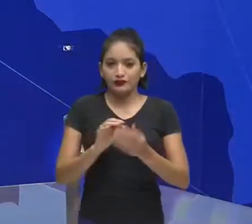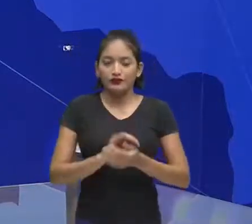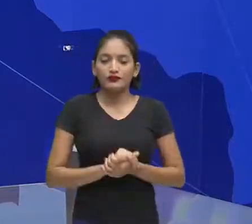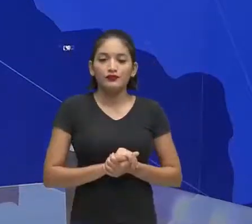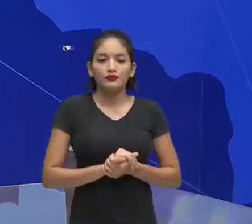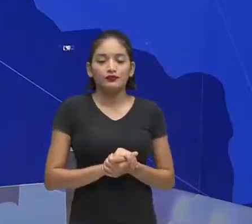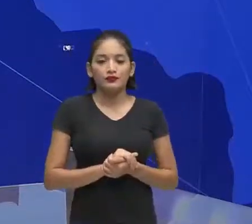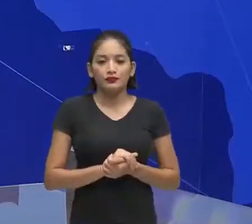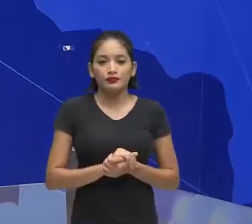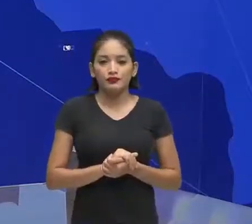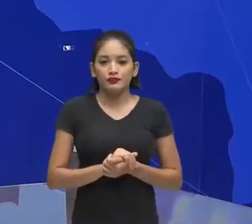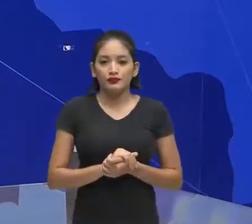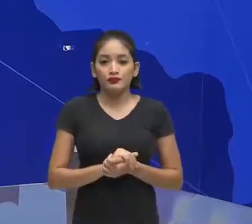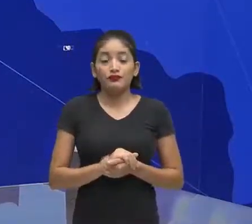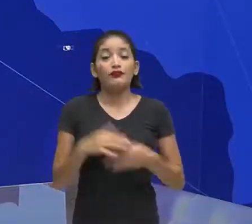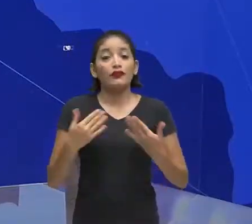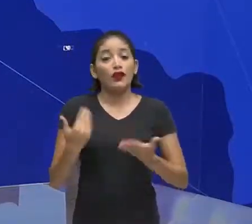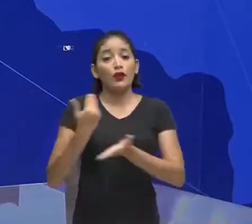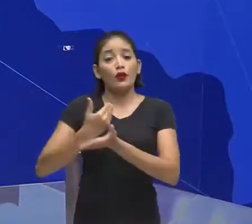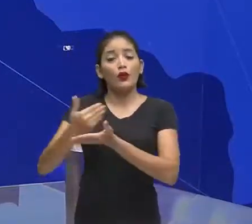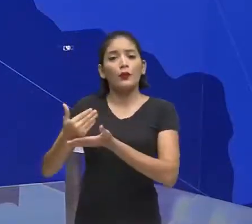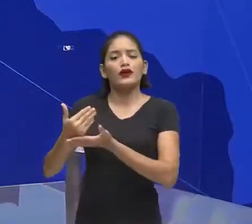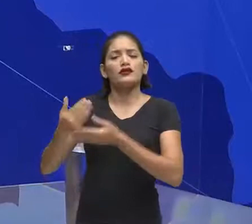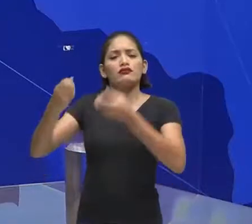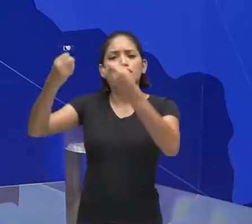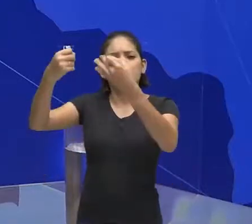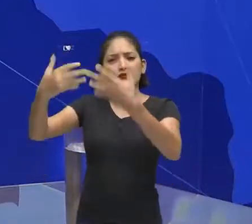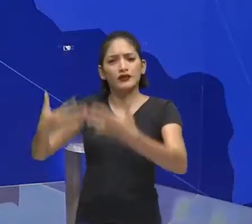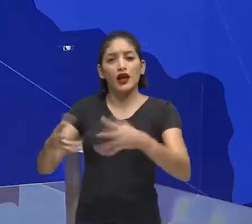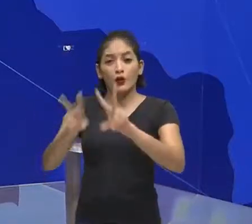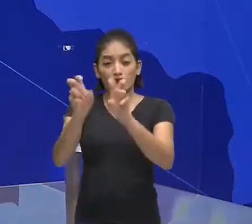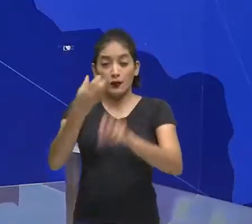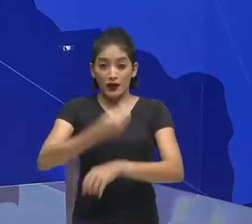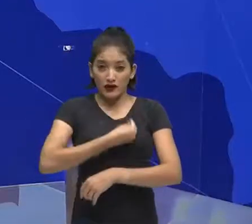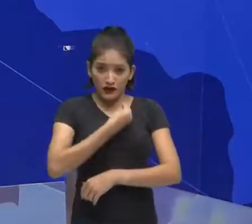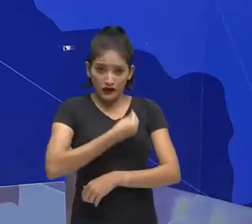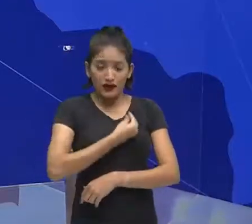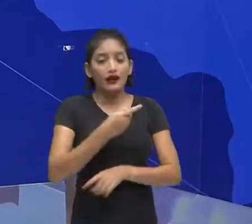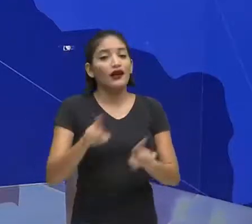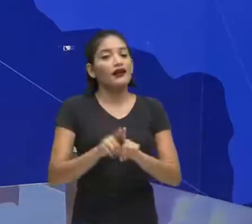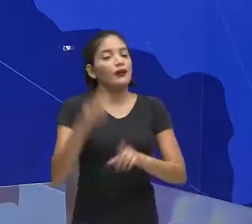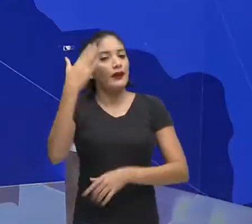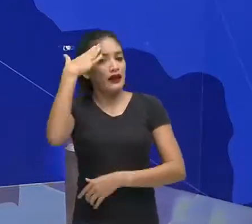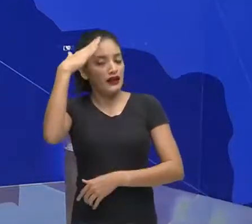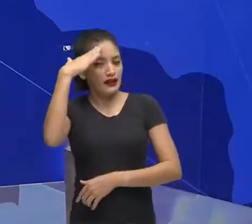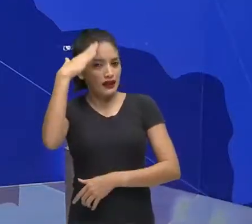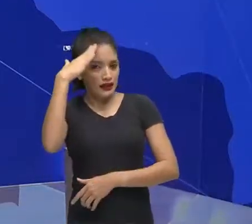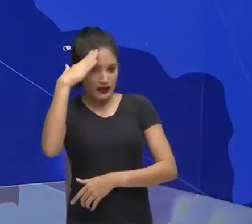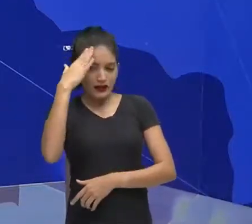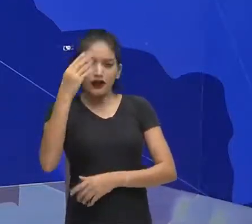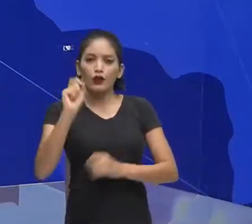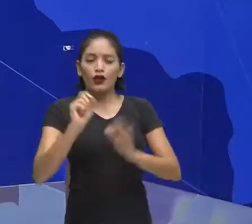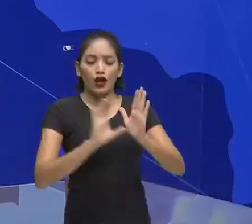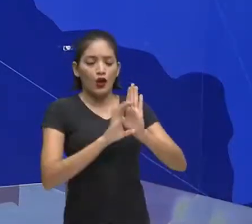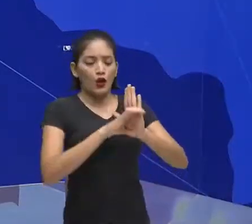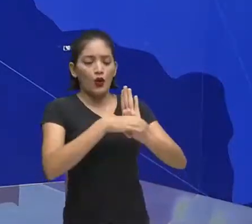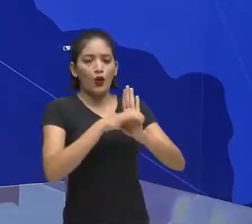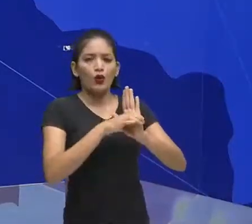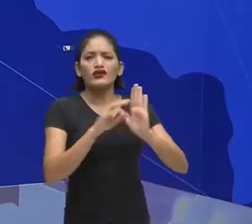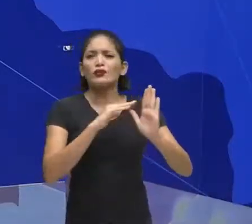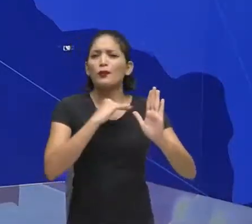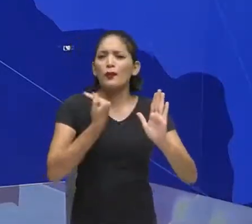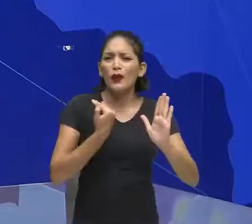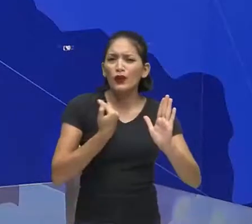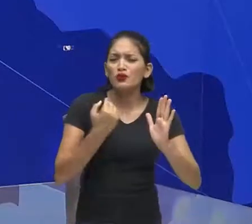Então, para que nós comecemos a falar sobre a vida, a gente também vai entender um pouquinho dos conceitos sobre morte. Por